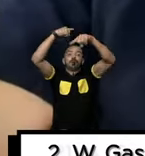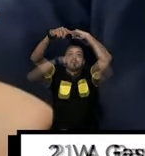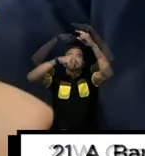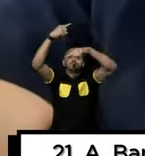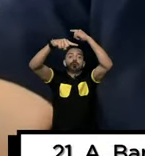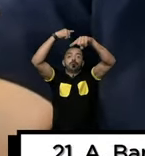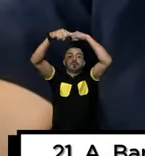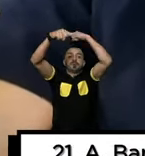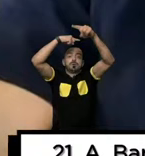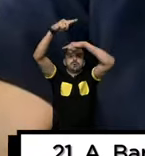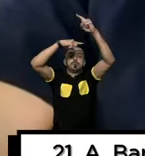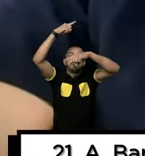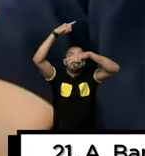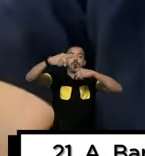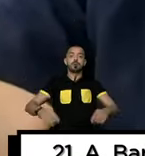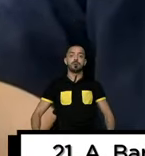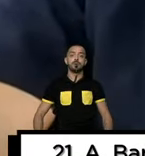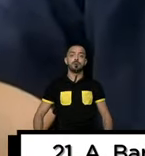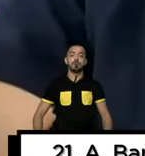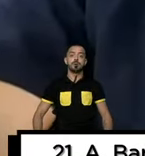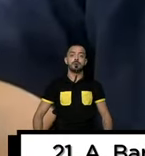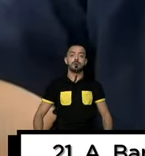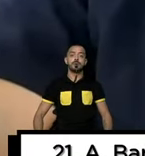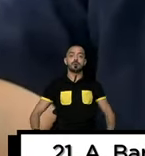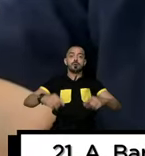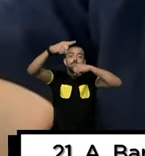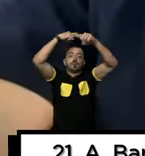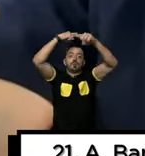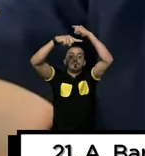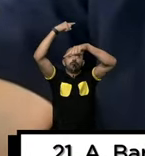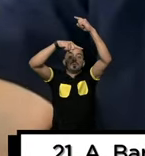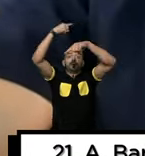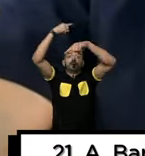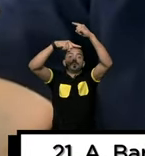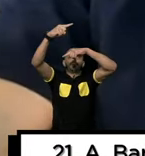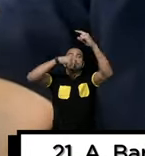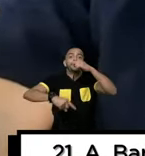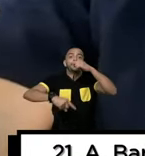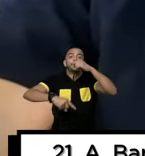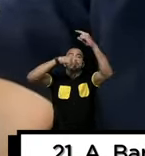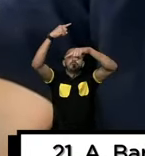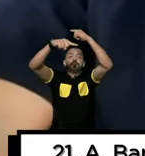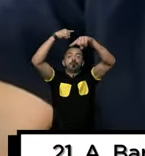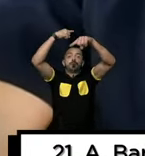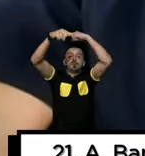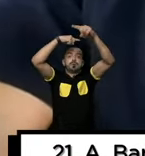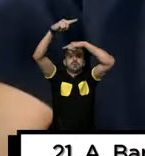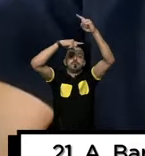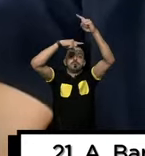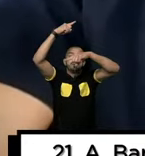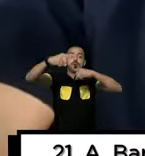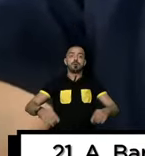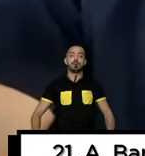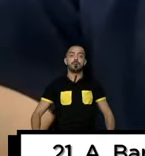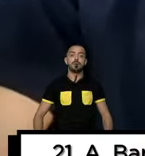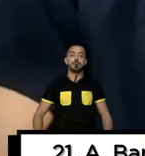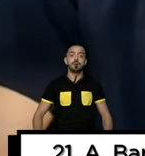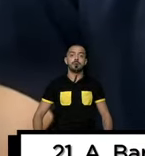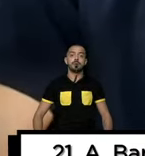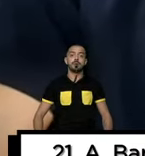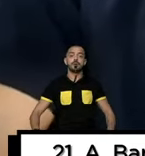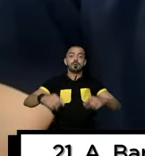vai ter que com tudo agora outra vez a bola ajeitada por gasolina gasolina tem o Mateus Pereira tá passando ali